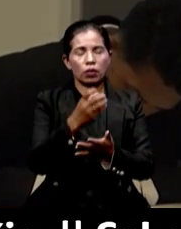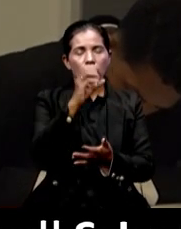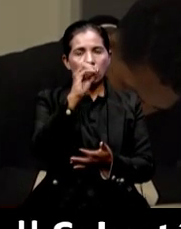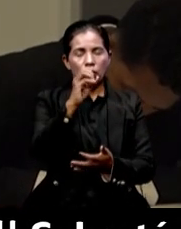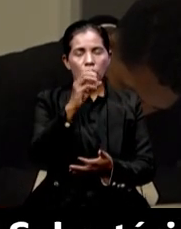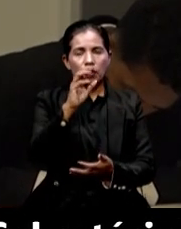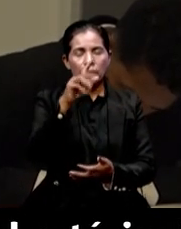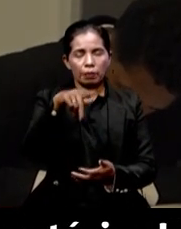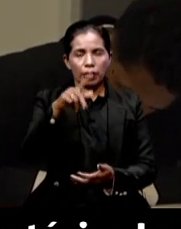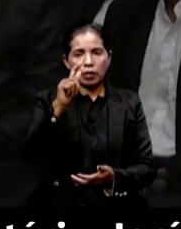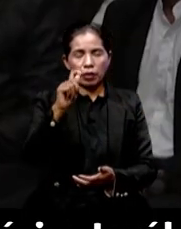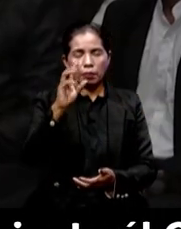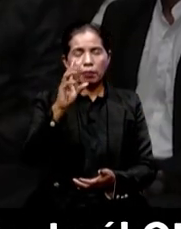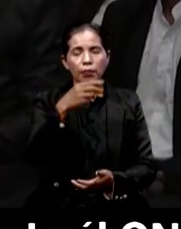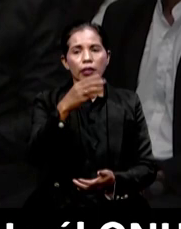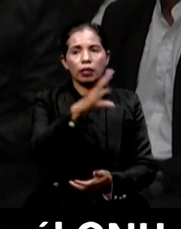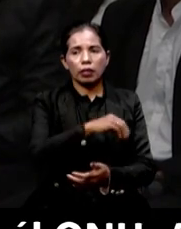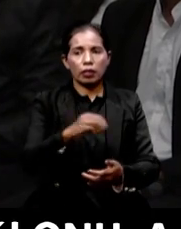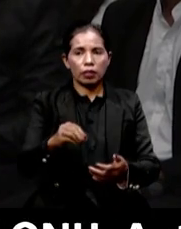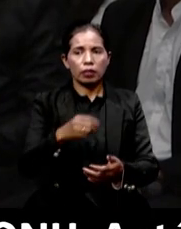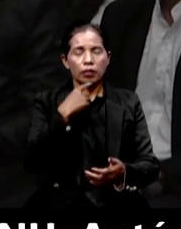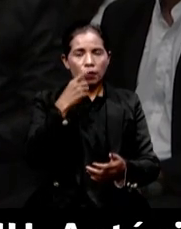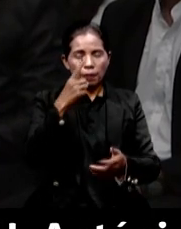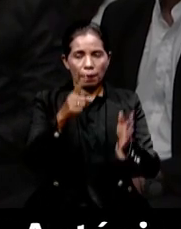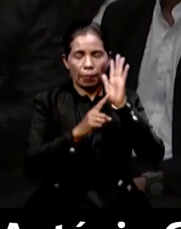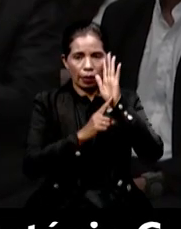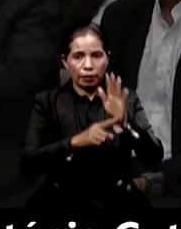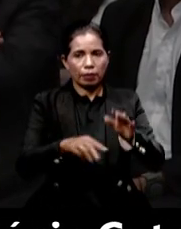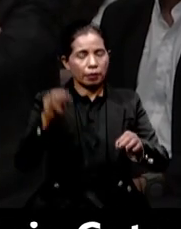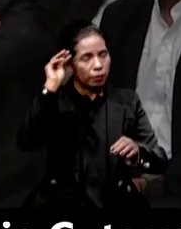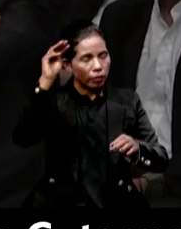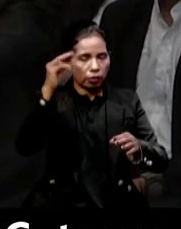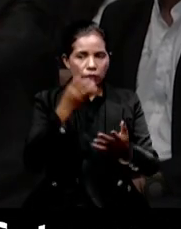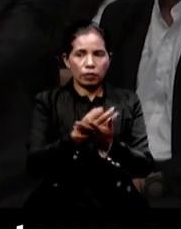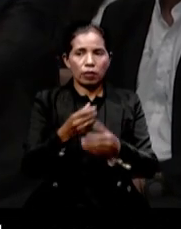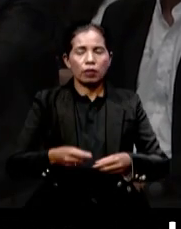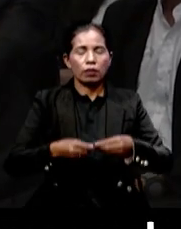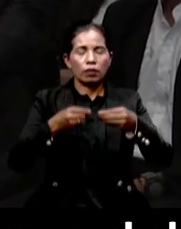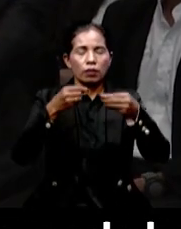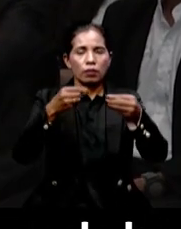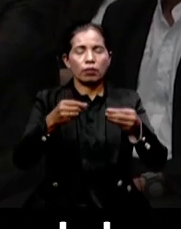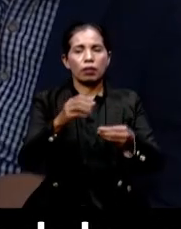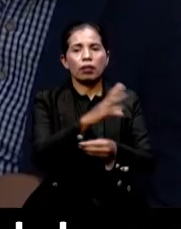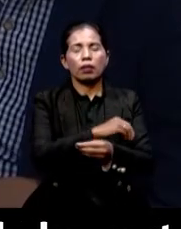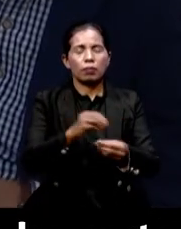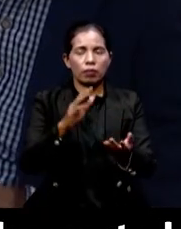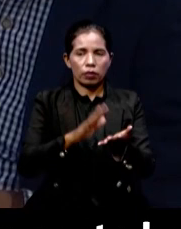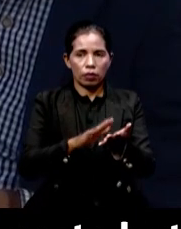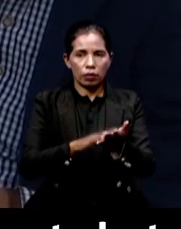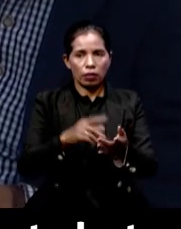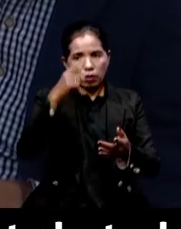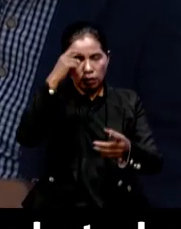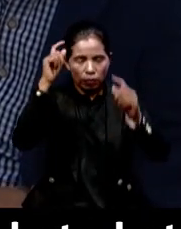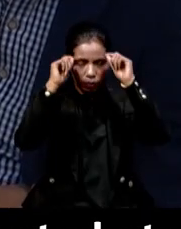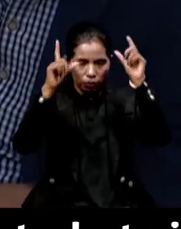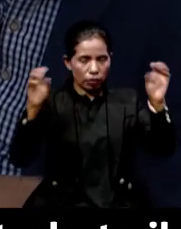Capital Humano ho Bolseiro Sira. Santino Viegas Carruso ateten Ministério Finanças fo Bolsa Esturba Soven Sira, tamba Timor Leste